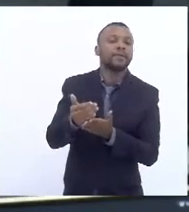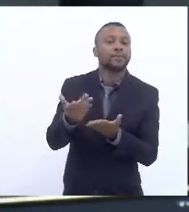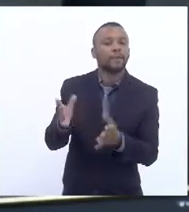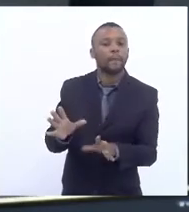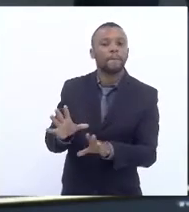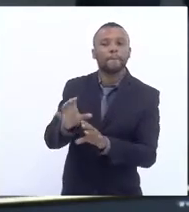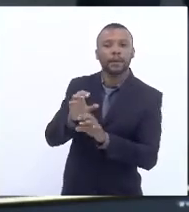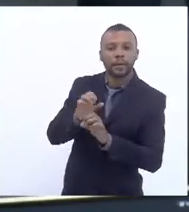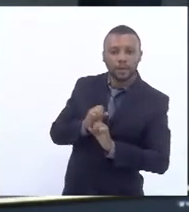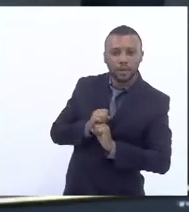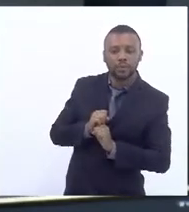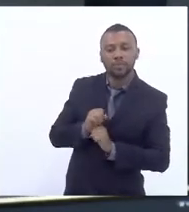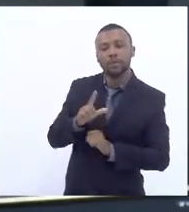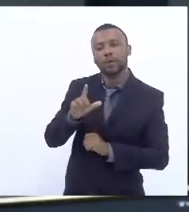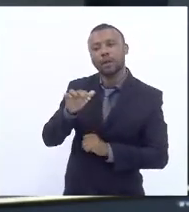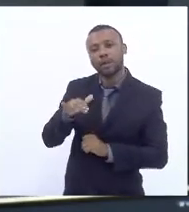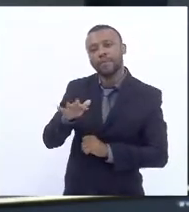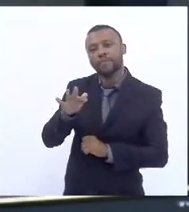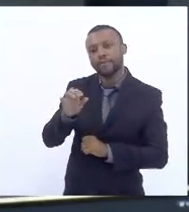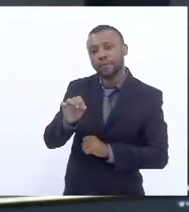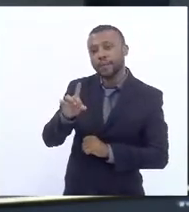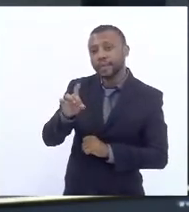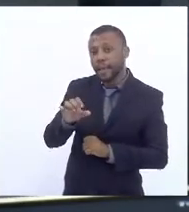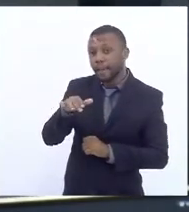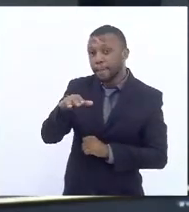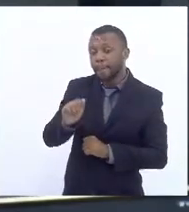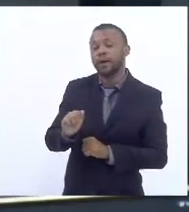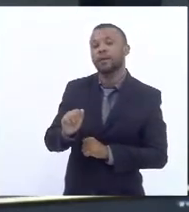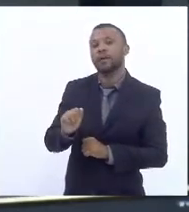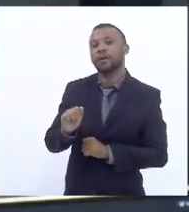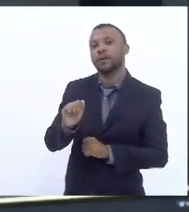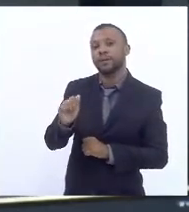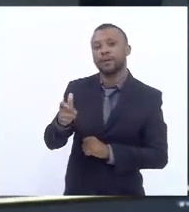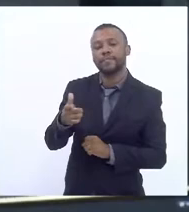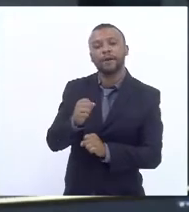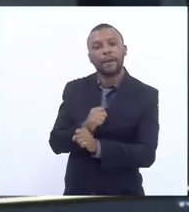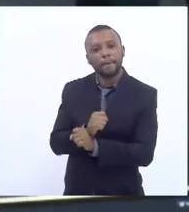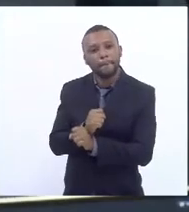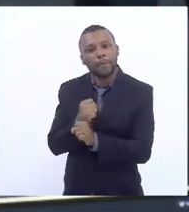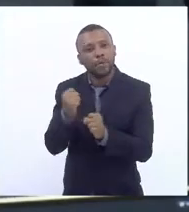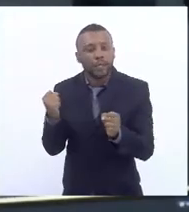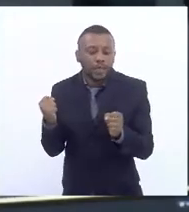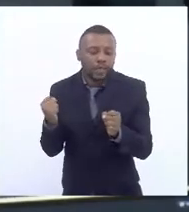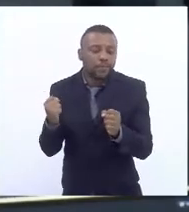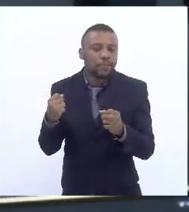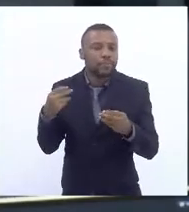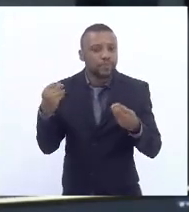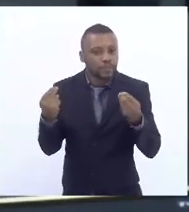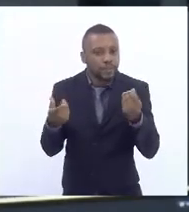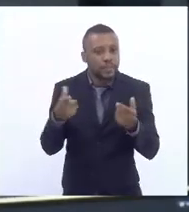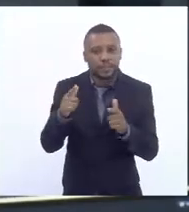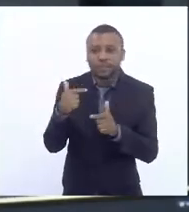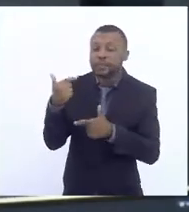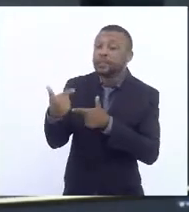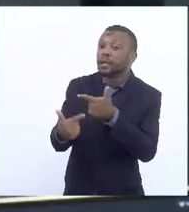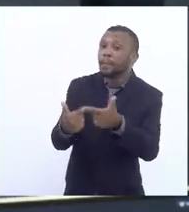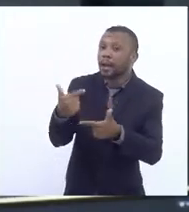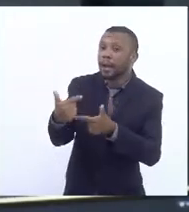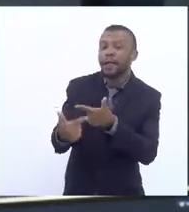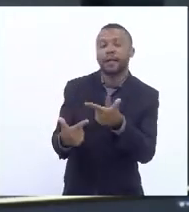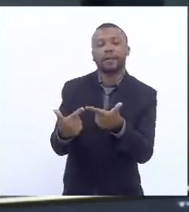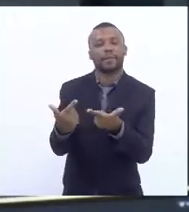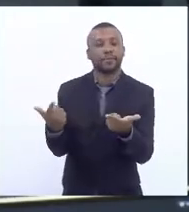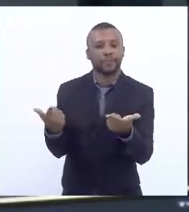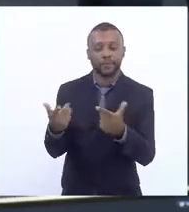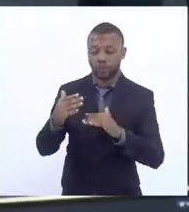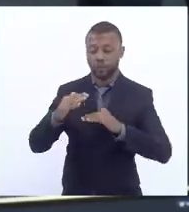contraindo o linfodema, ficando impossibilitada, deputado Valdo Ceasa, de exercer até as suas funções